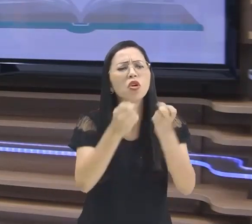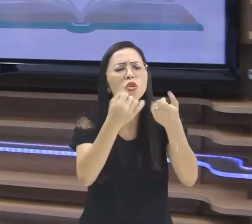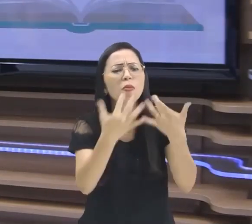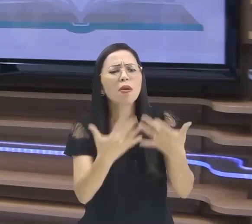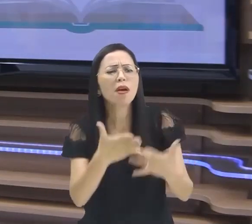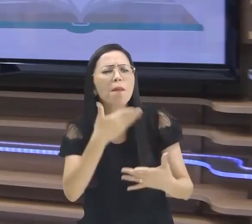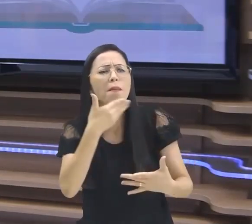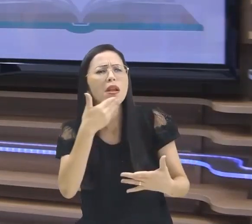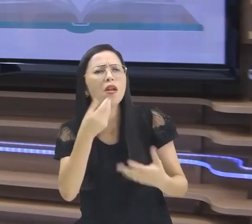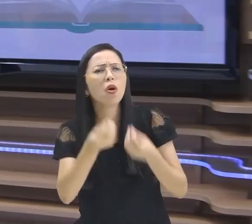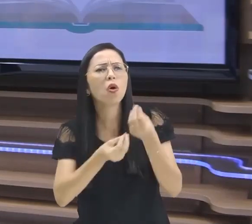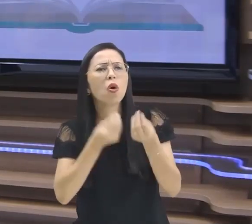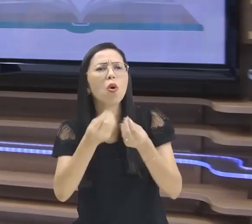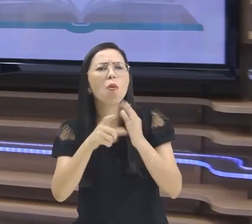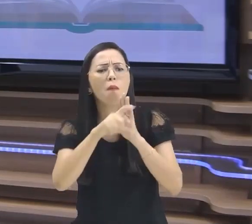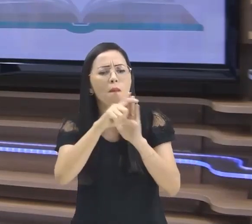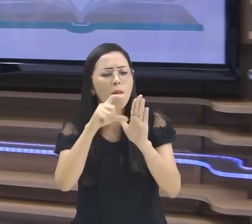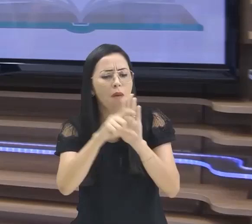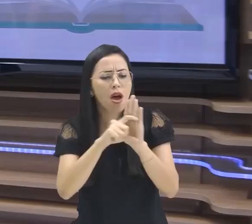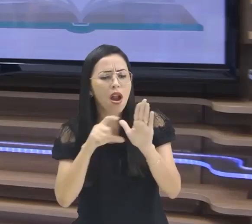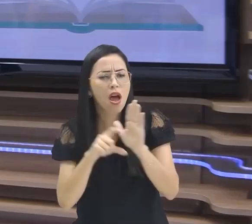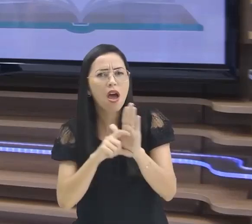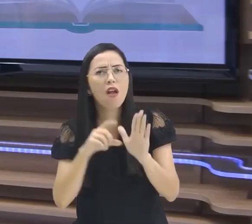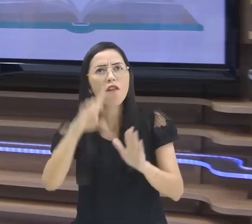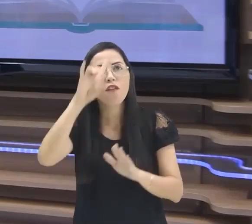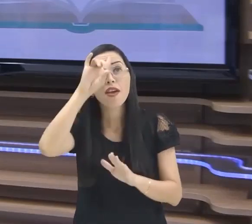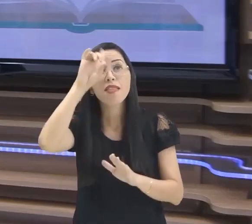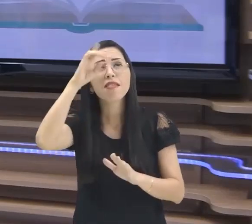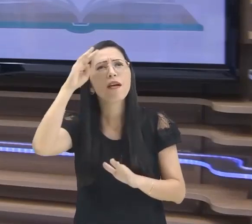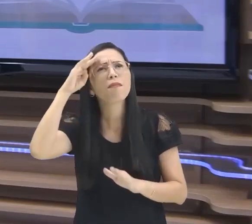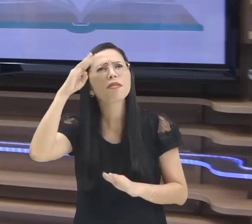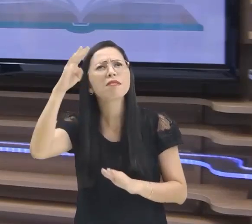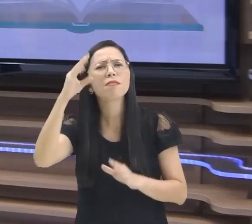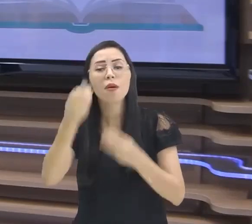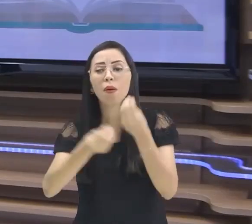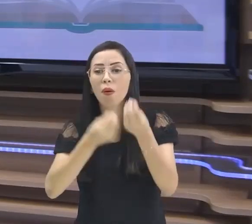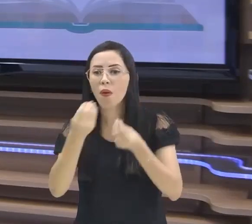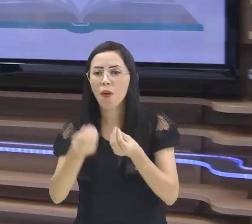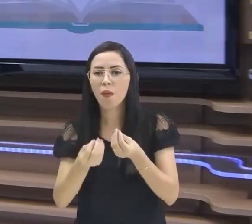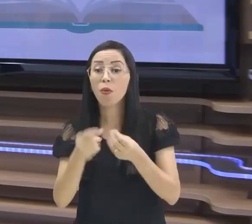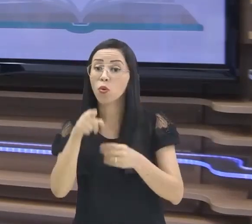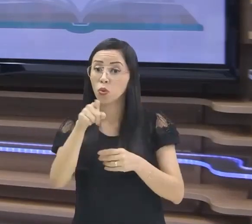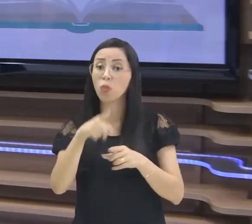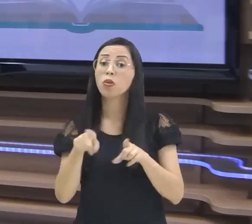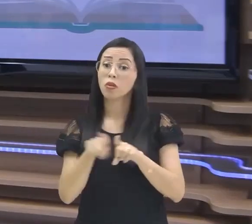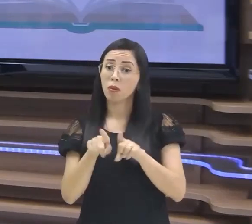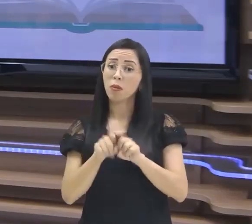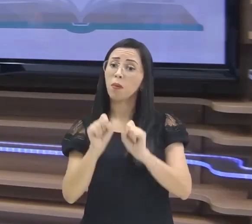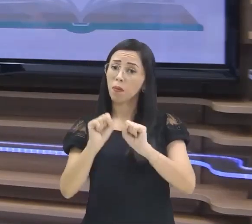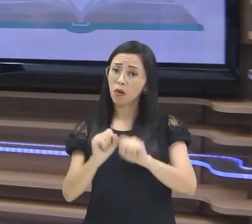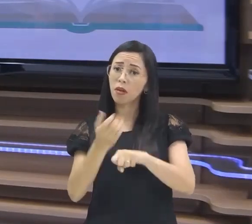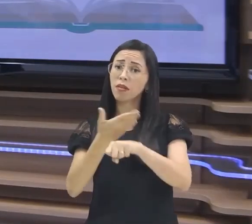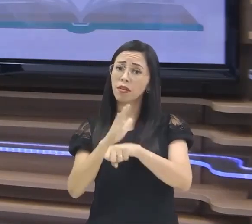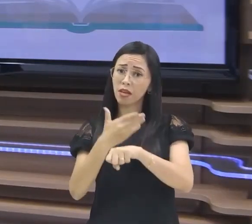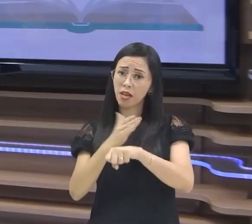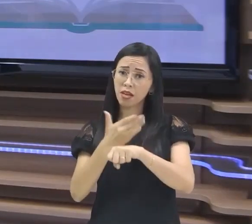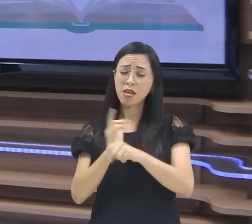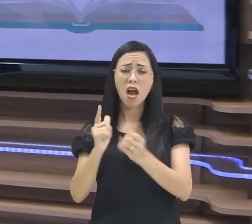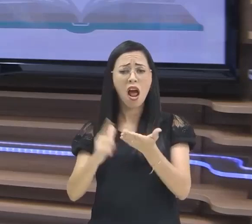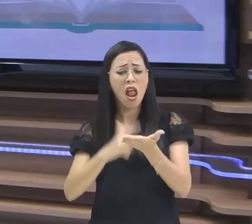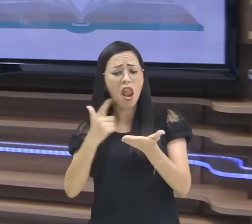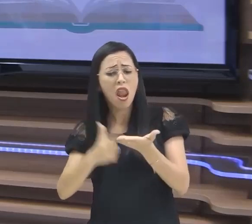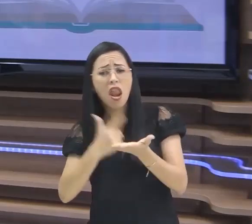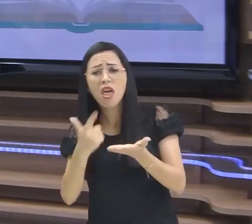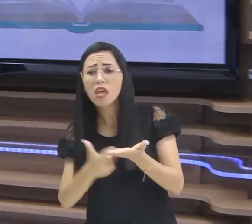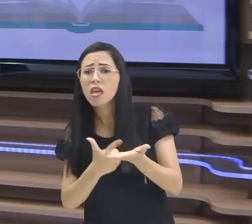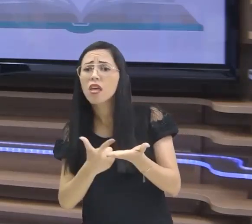negócio de parágrafos, tá? E exercitem. Como que vocês vão exercitar? Peguem um livro de vocês, um caderno, alguma coisa, peguem o lapisinho e fiquem.